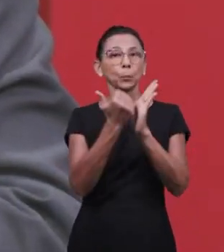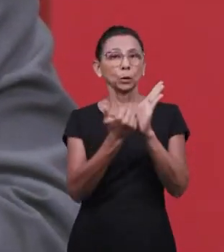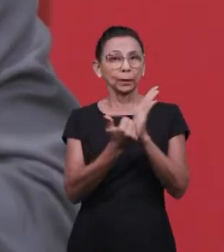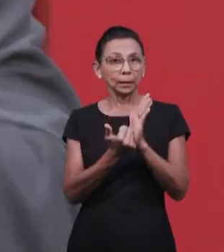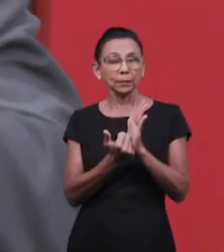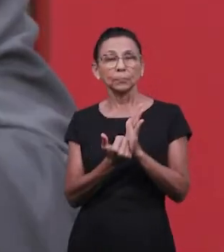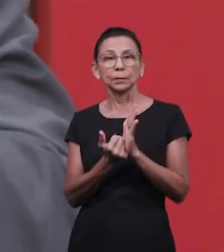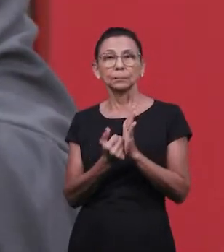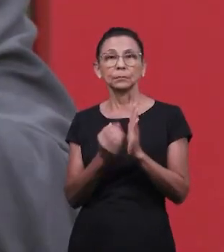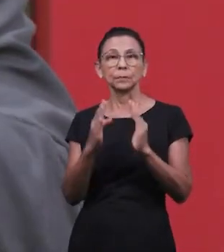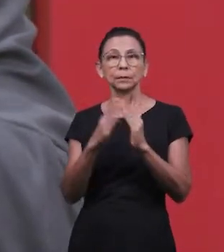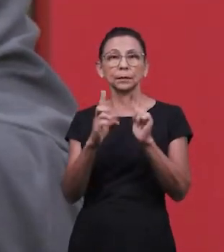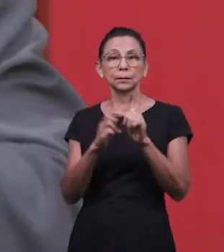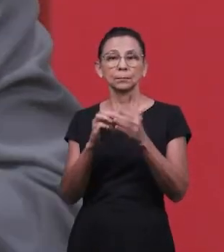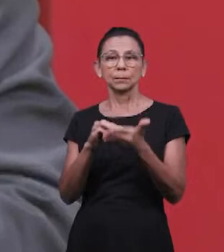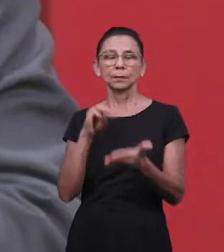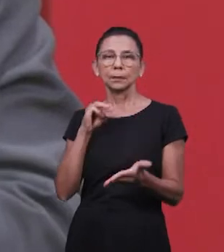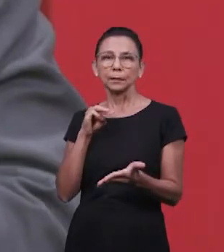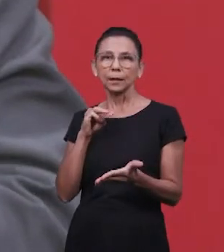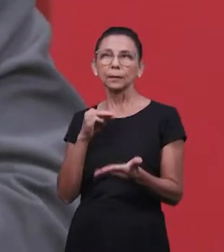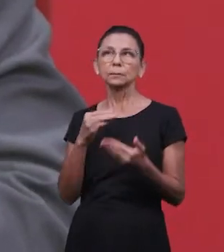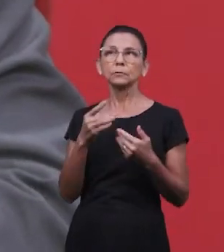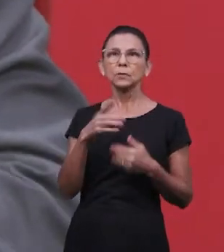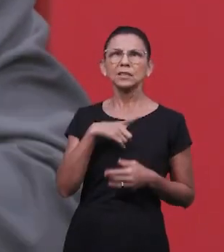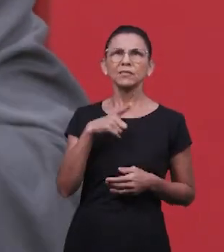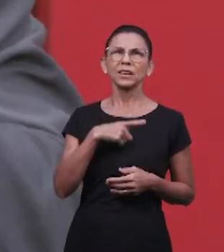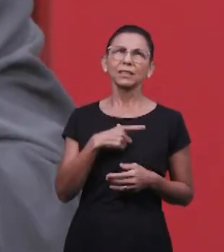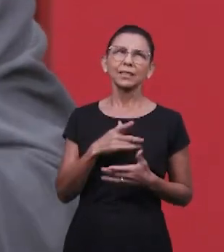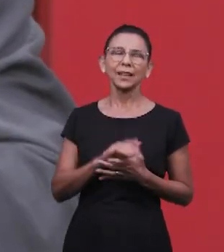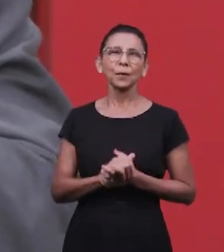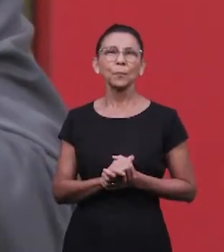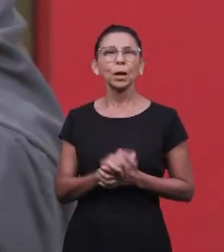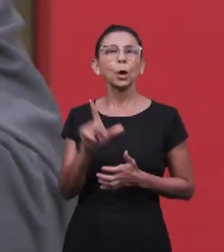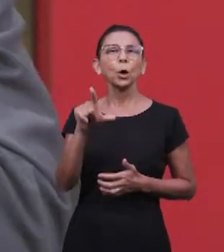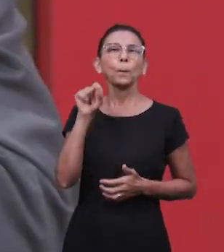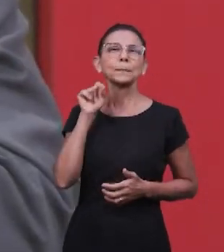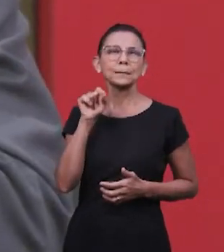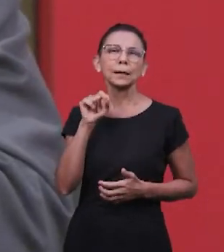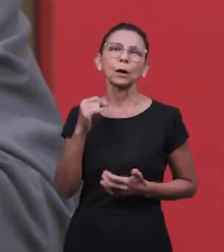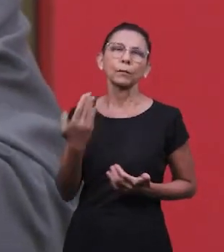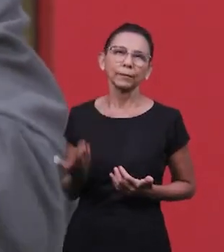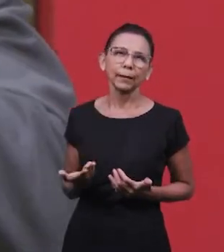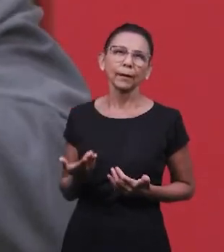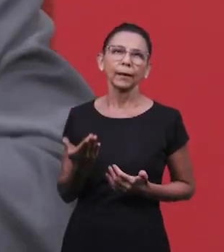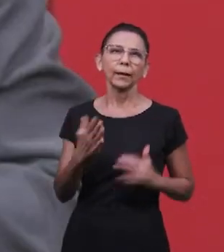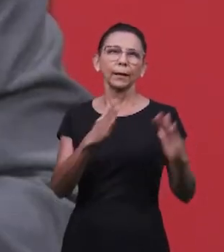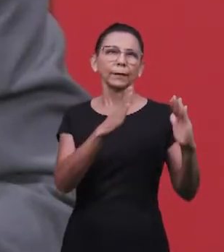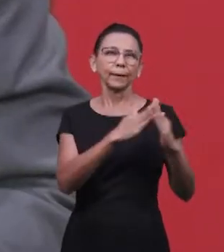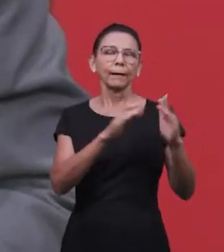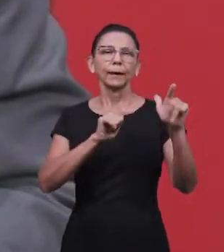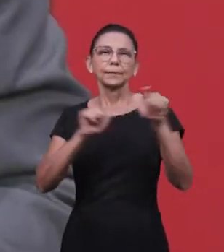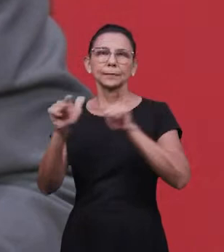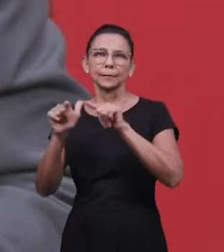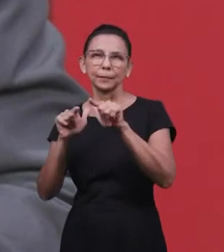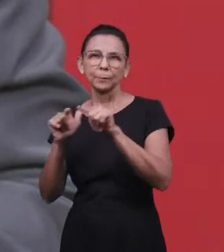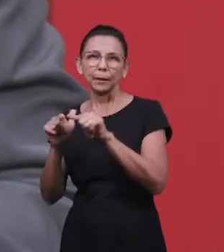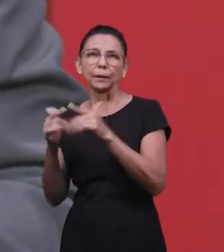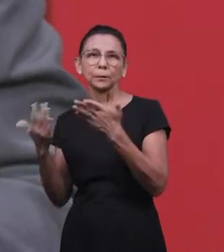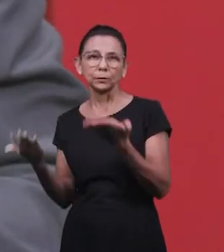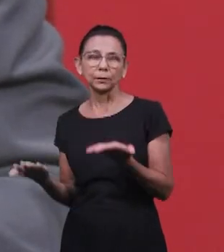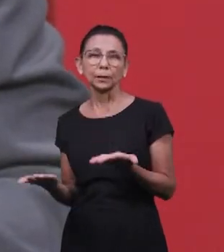Maranata como uma alternativa para você que está em casa, que está no trabalho. Há muitas pessoas, inclusive, que têm